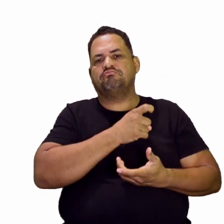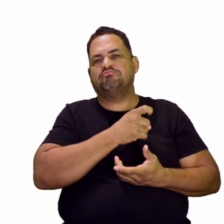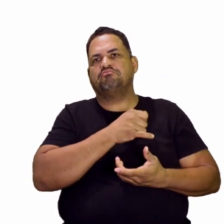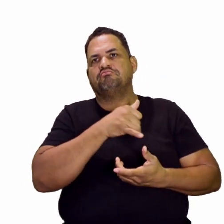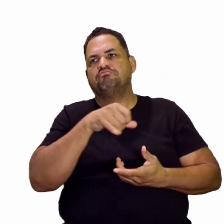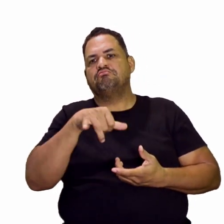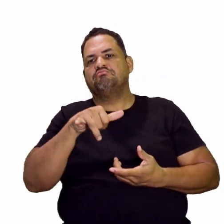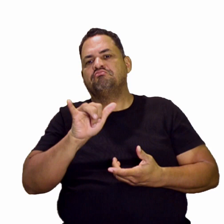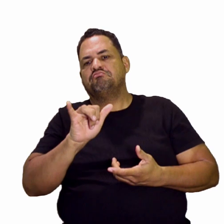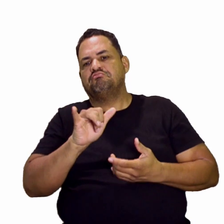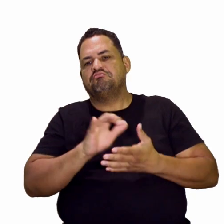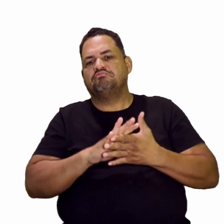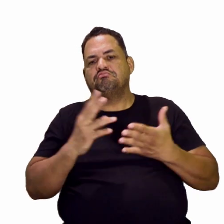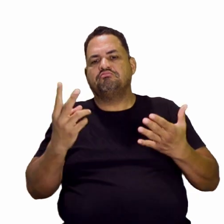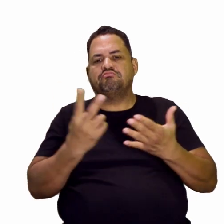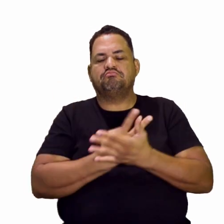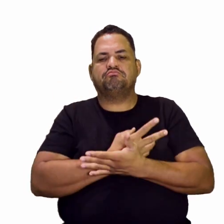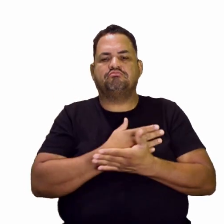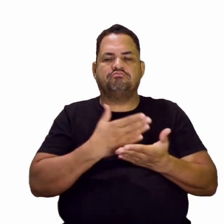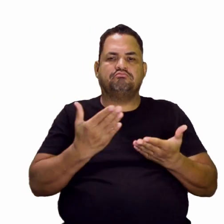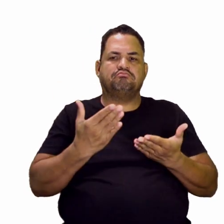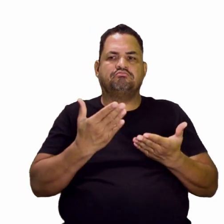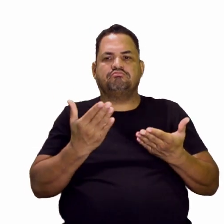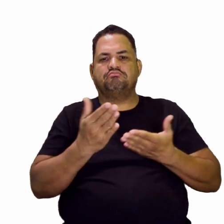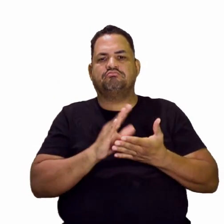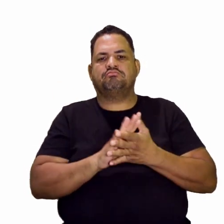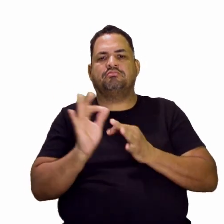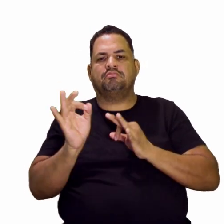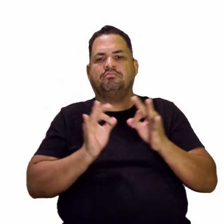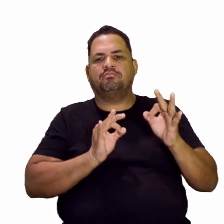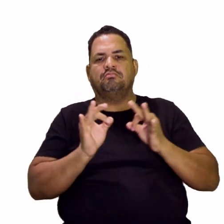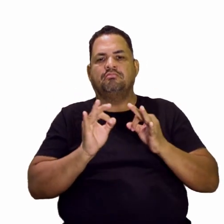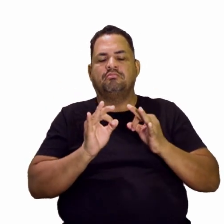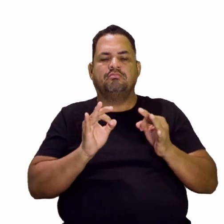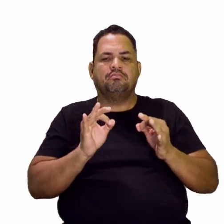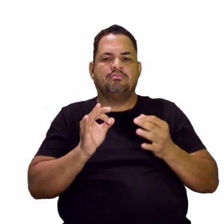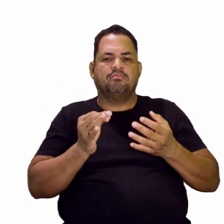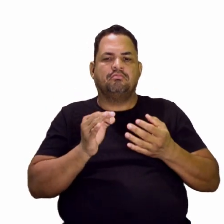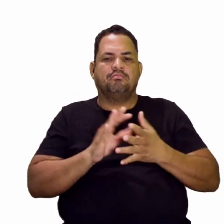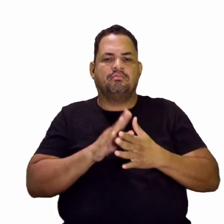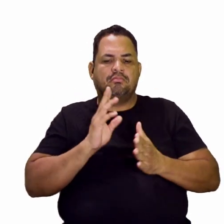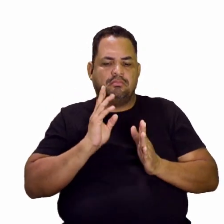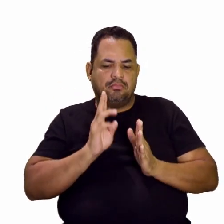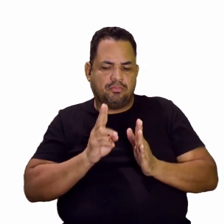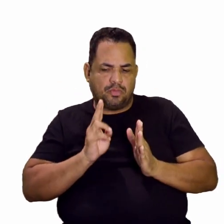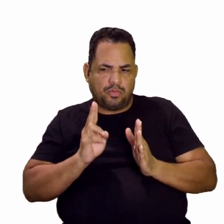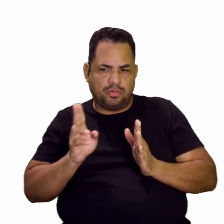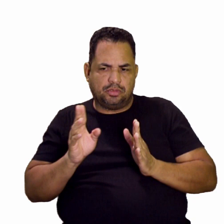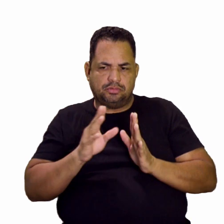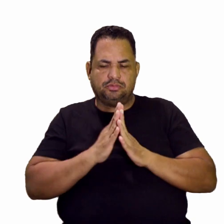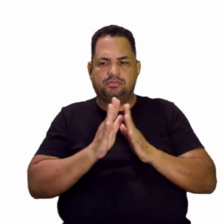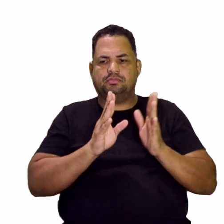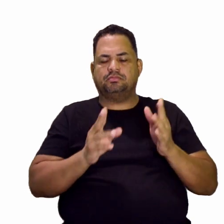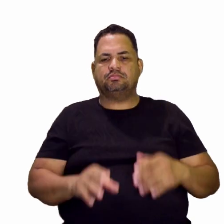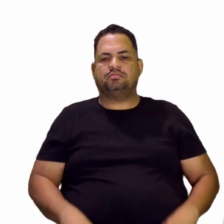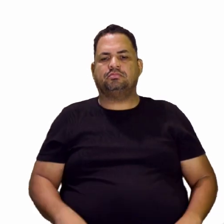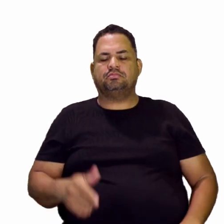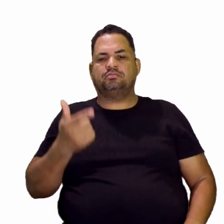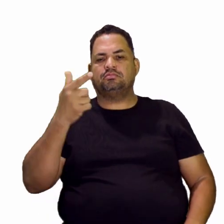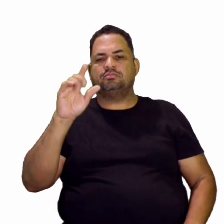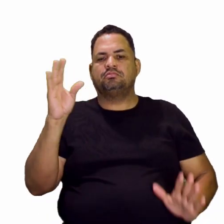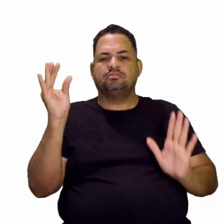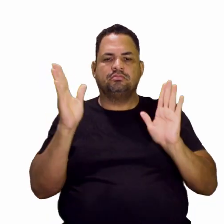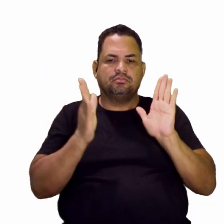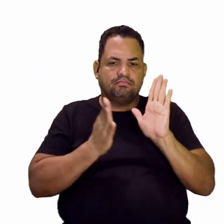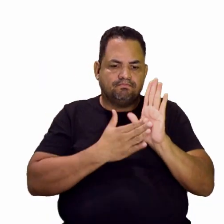Y ocorrem dessa determinada forma, né? Você seguiu um passo. Então você consegue